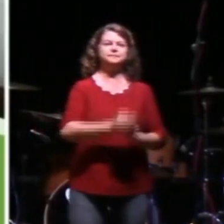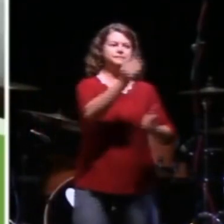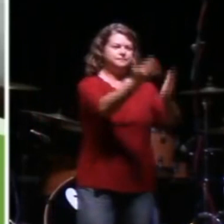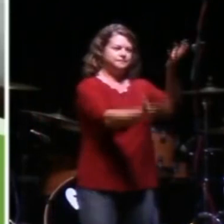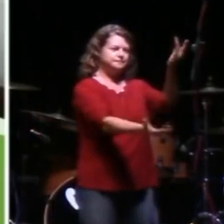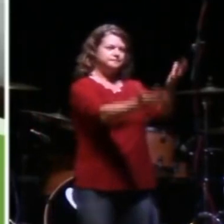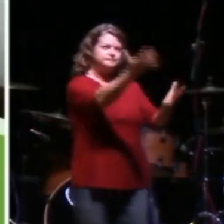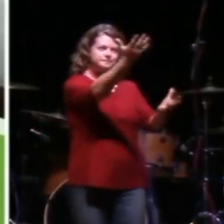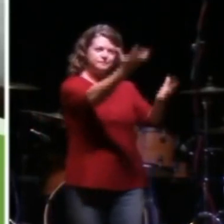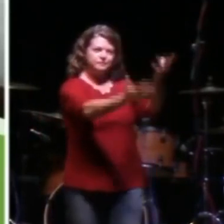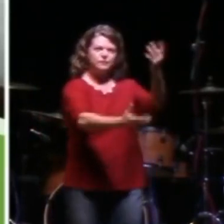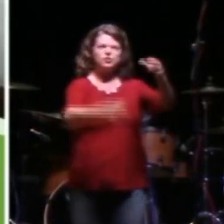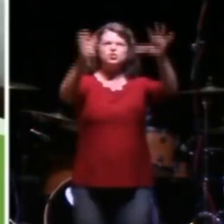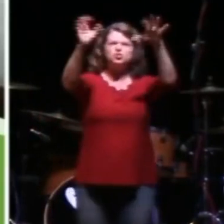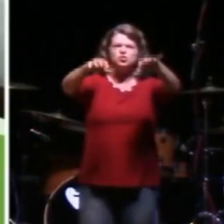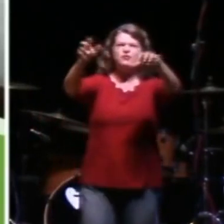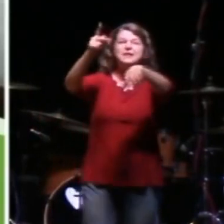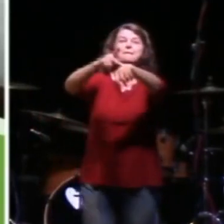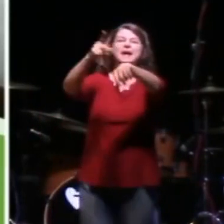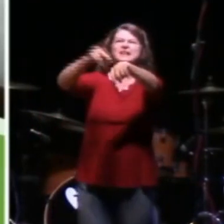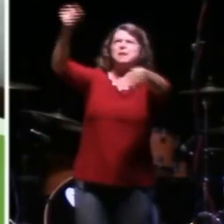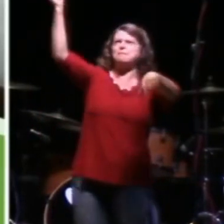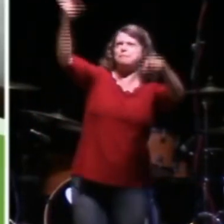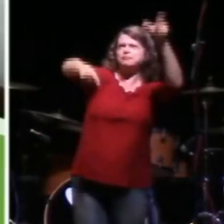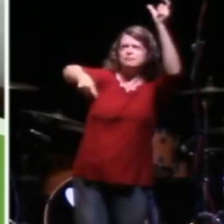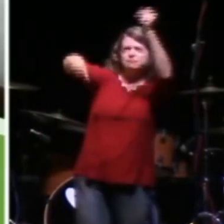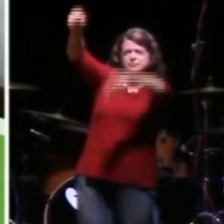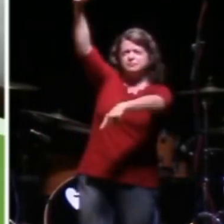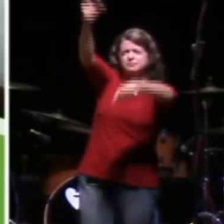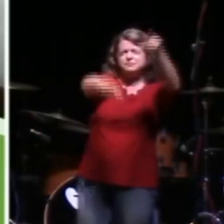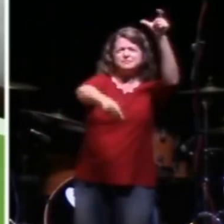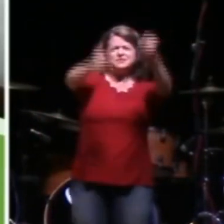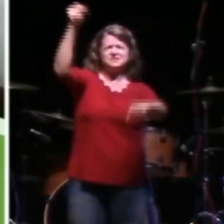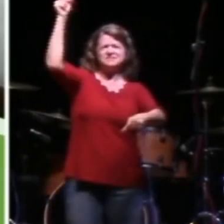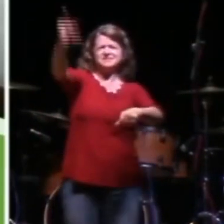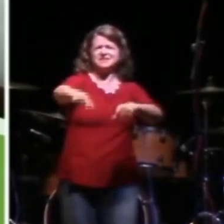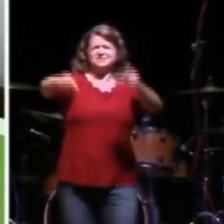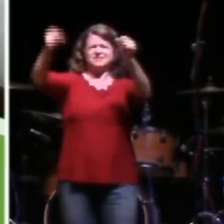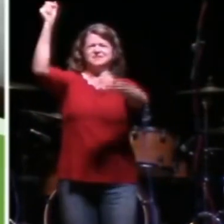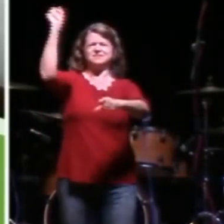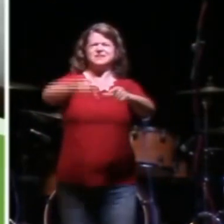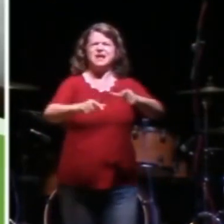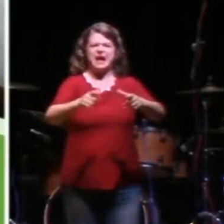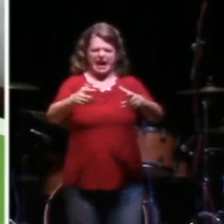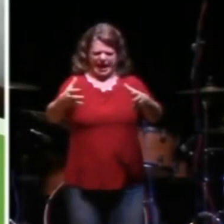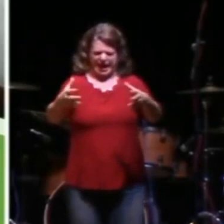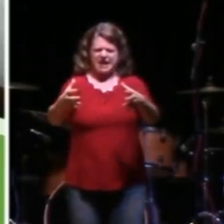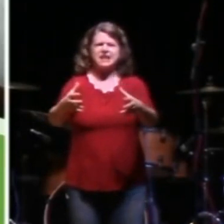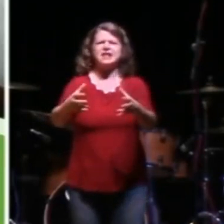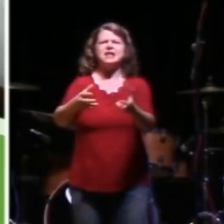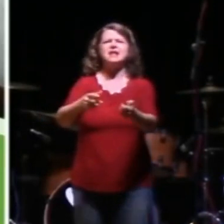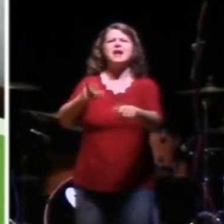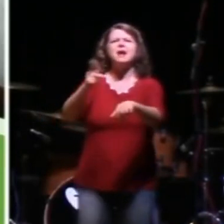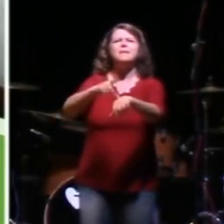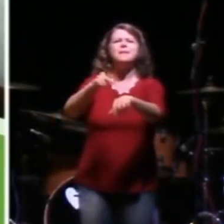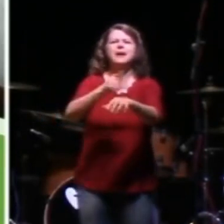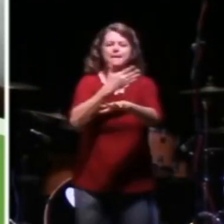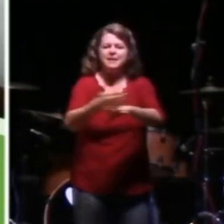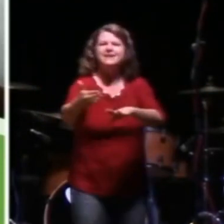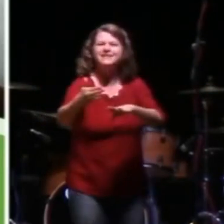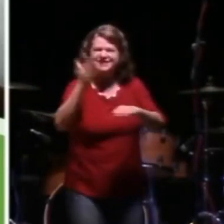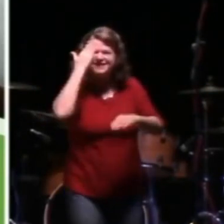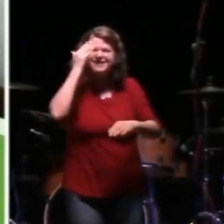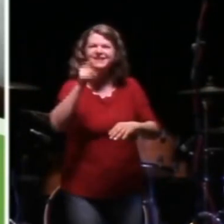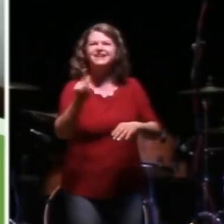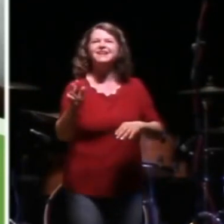obedece amanhã esta hora enviarei a pior tempestade de granizo que já caiu sobre egito desde o